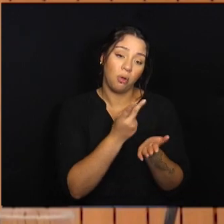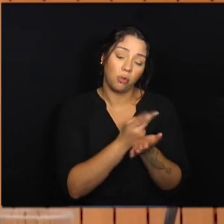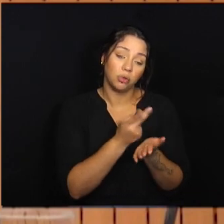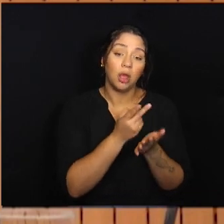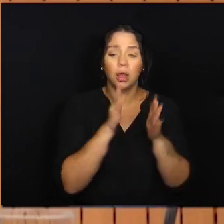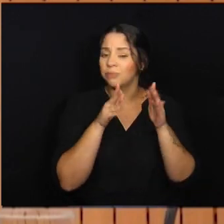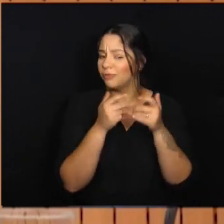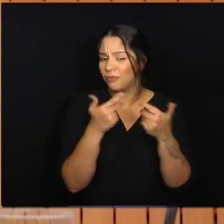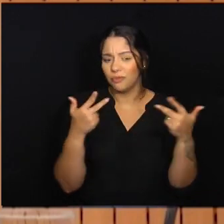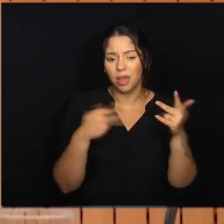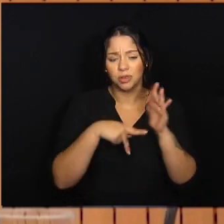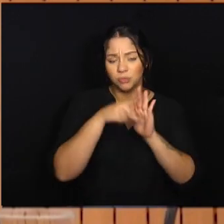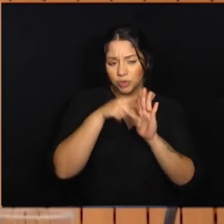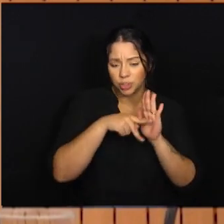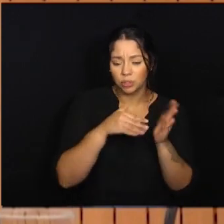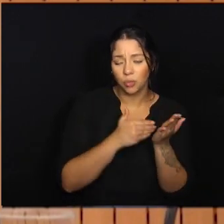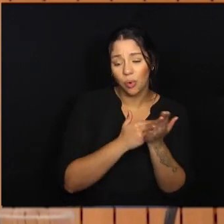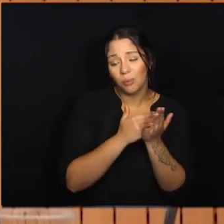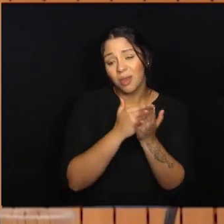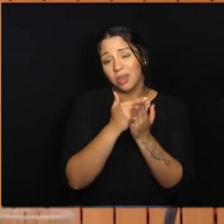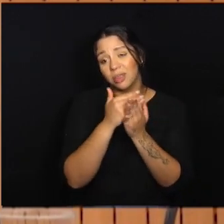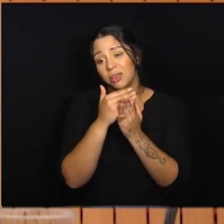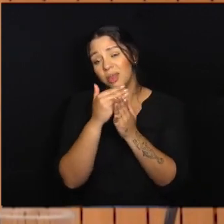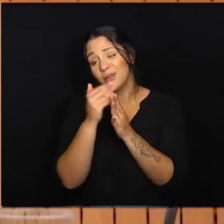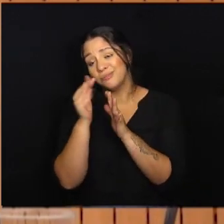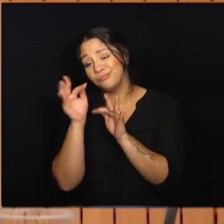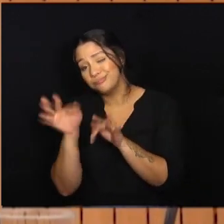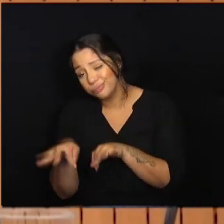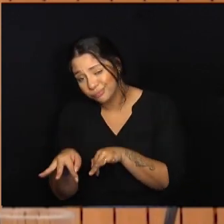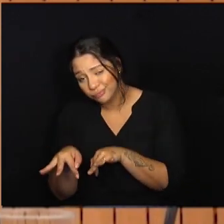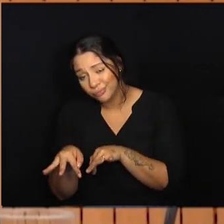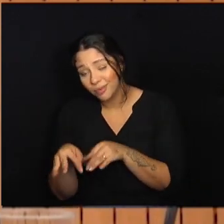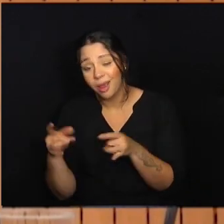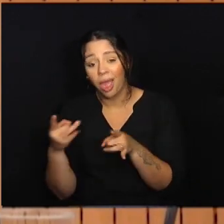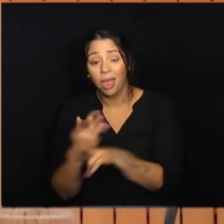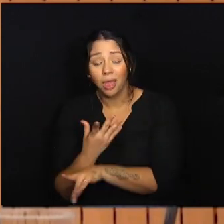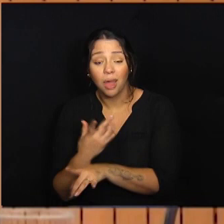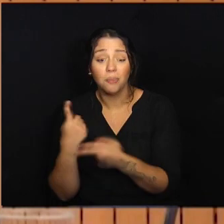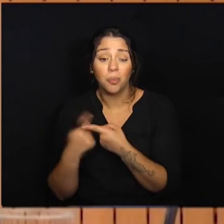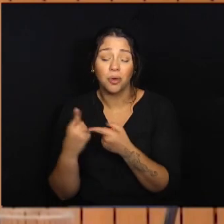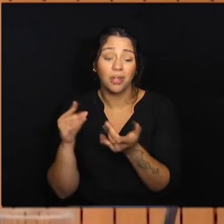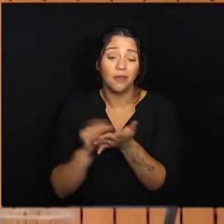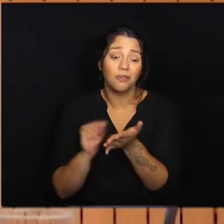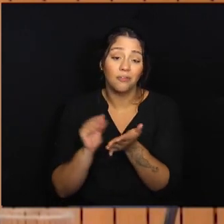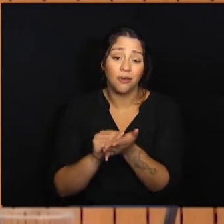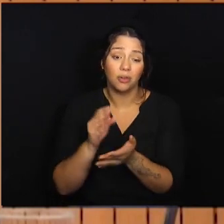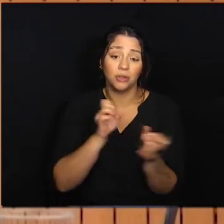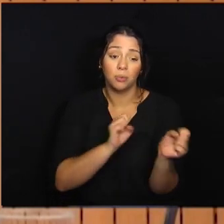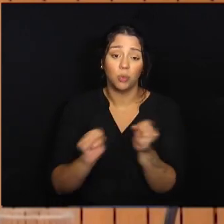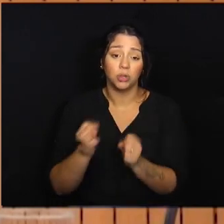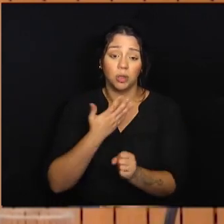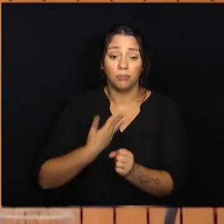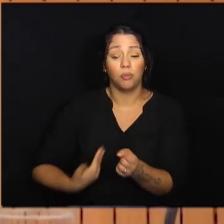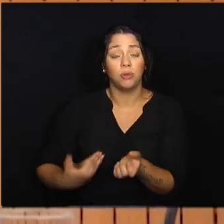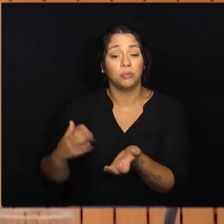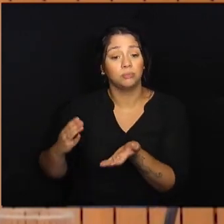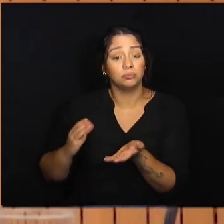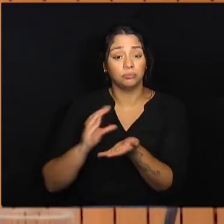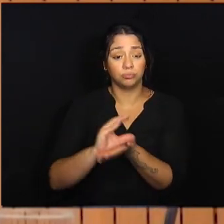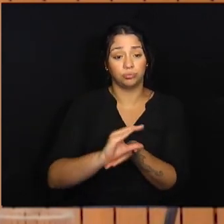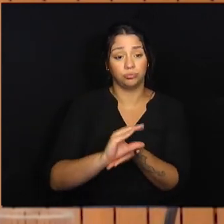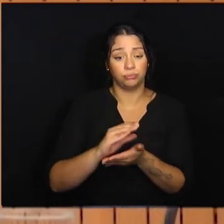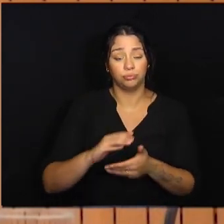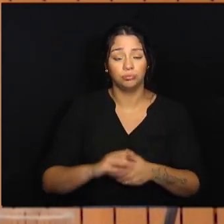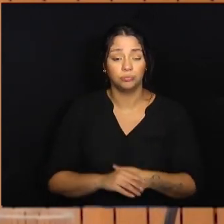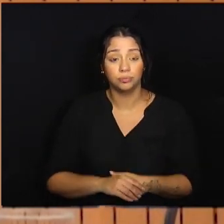vê iniciando e morrendo, muitas vezes, porque falta justamente esse investimento do poder público, né? Eu acho que uma coisa